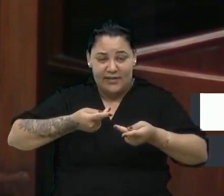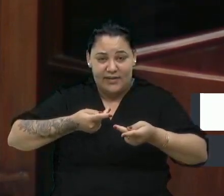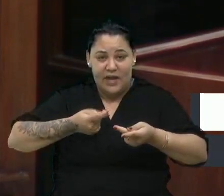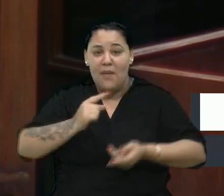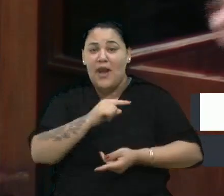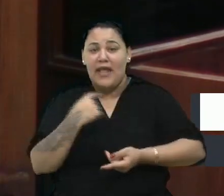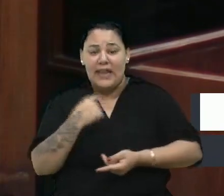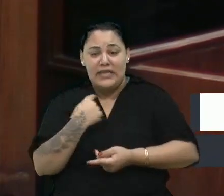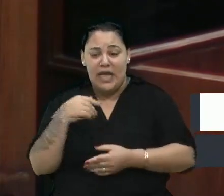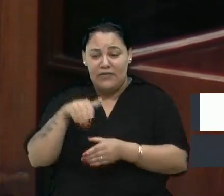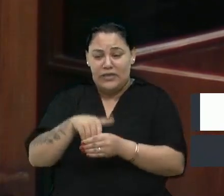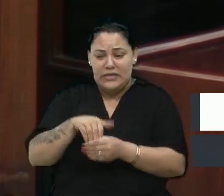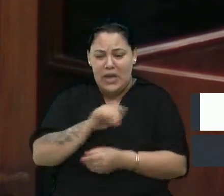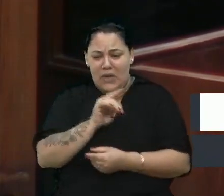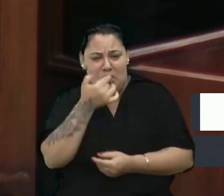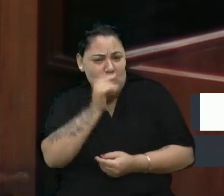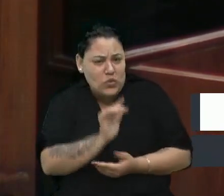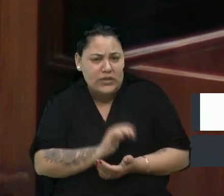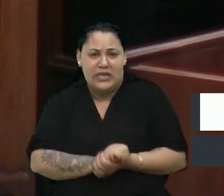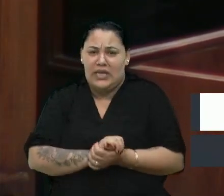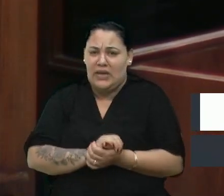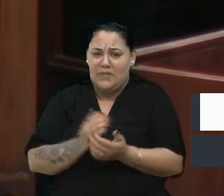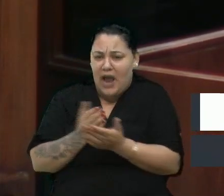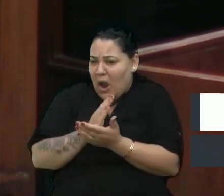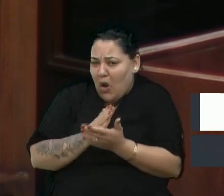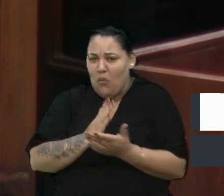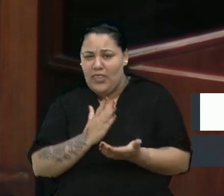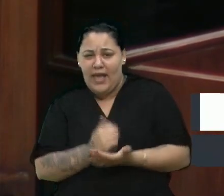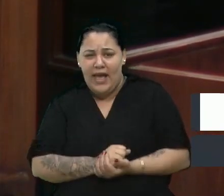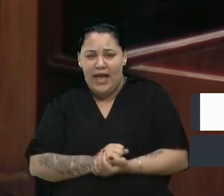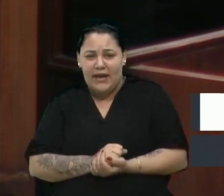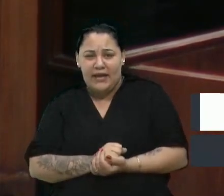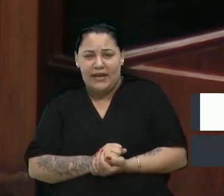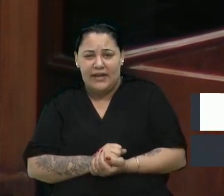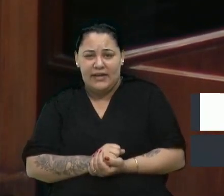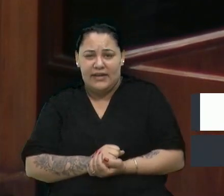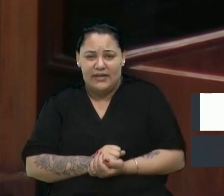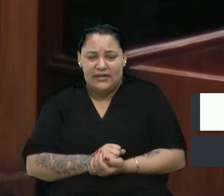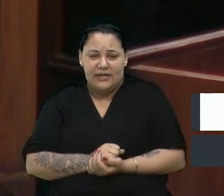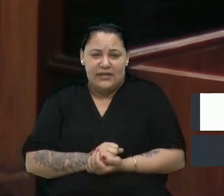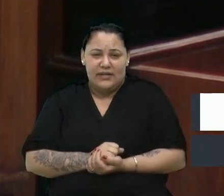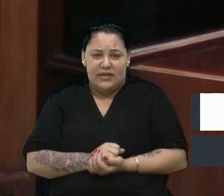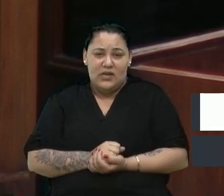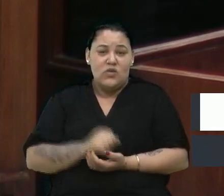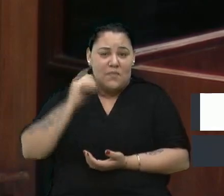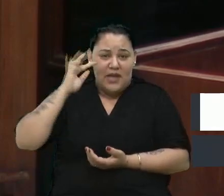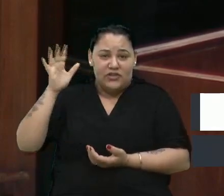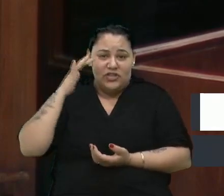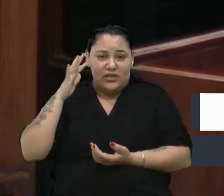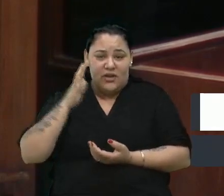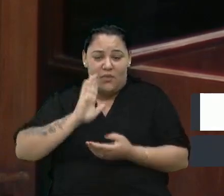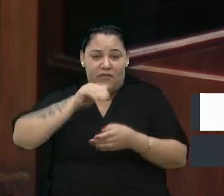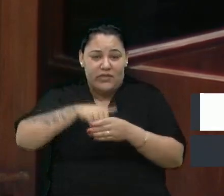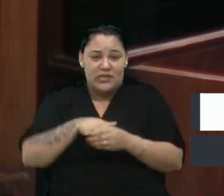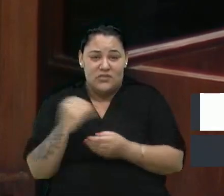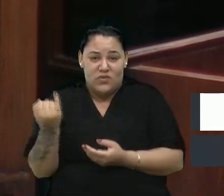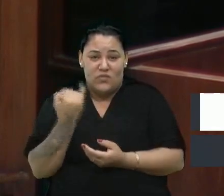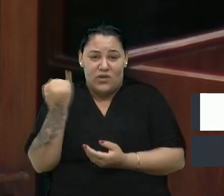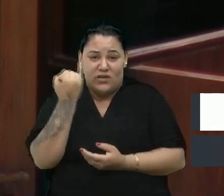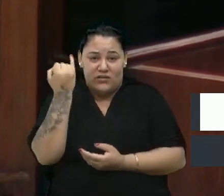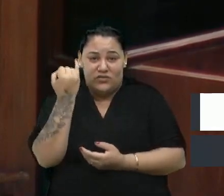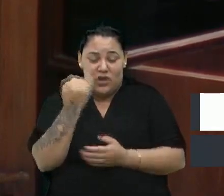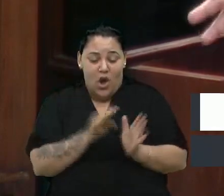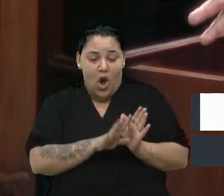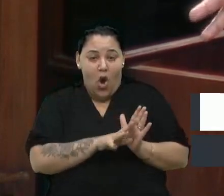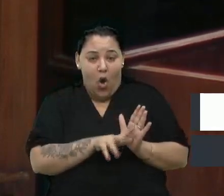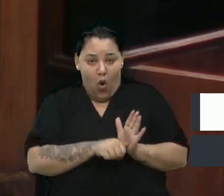para não conseguir, para bagunçar? Você imagina uma votação tão importante, um roubo seguido